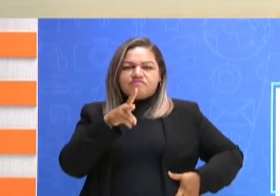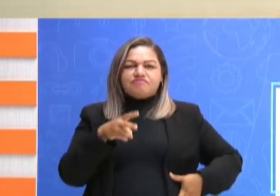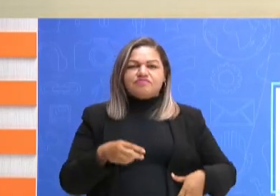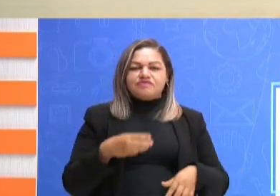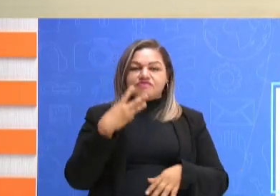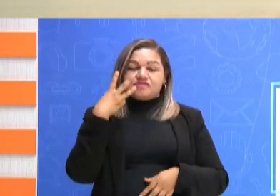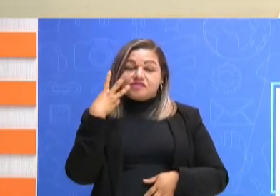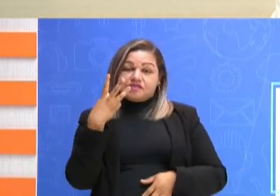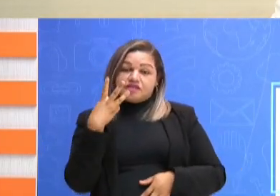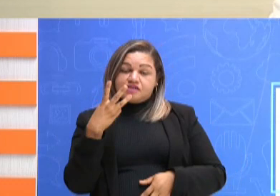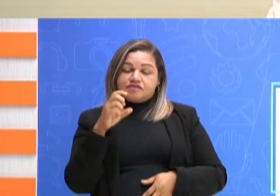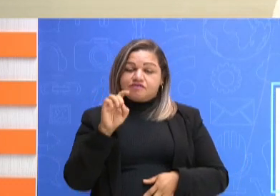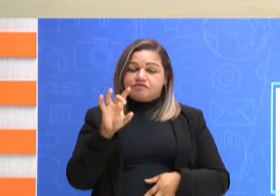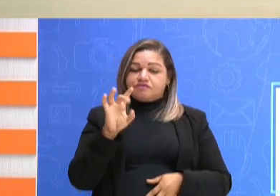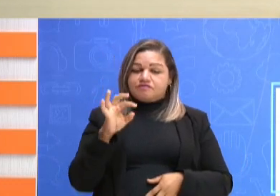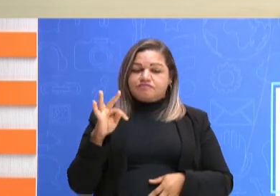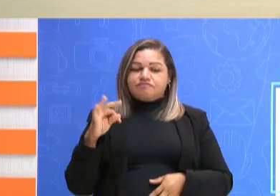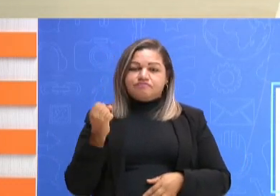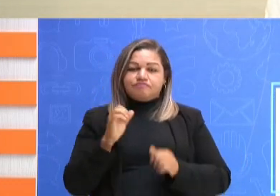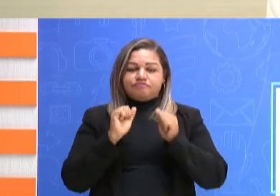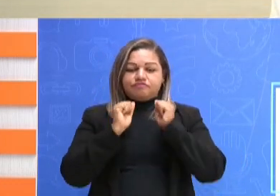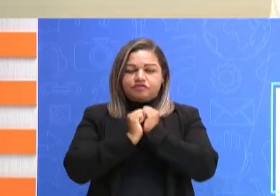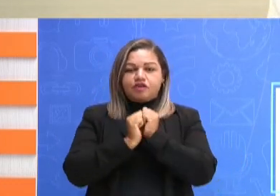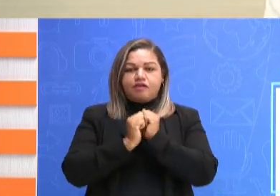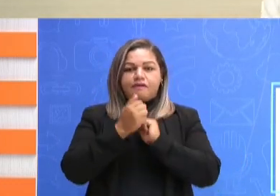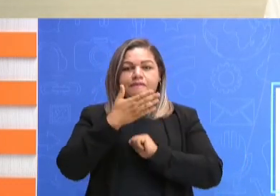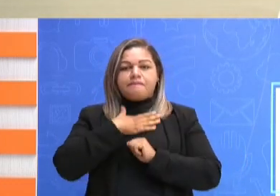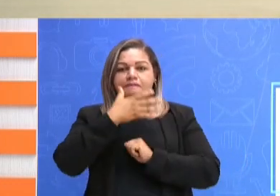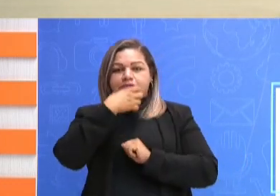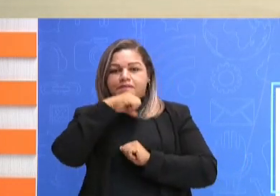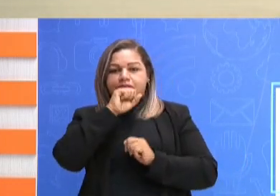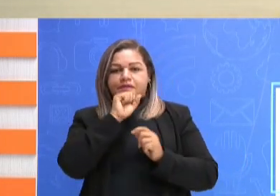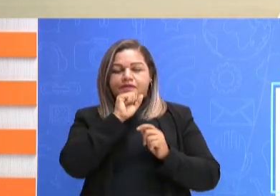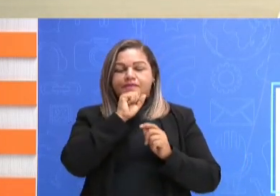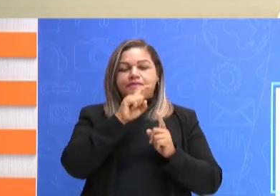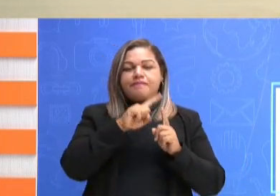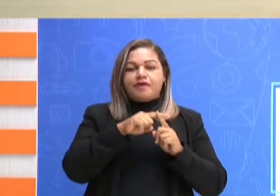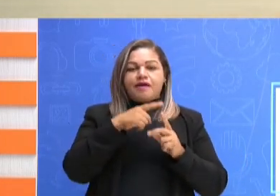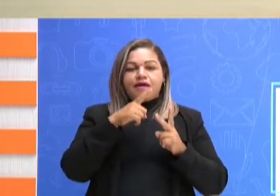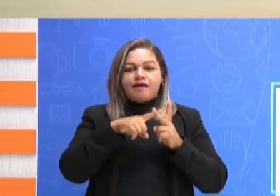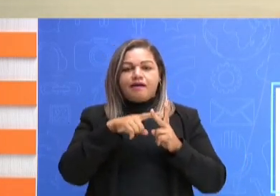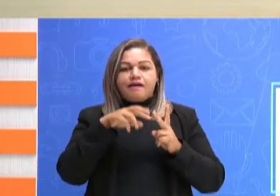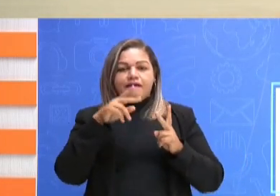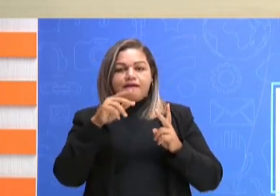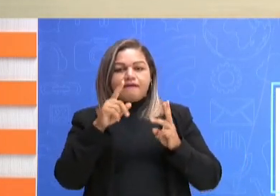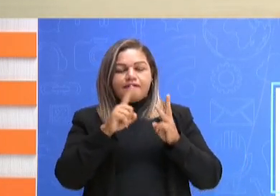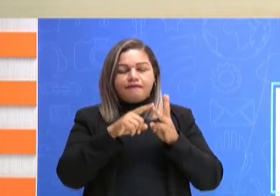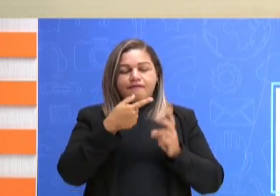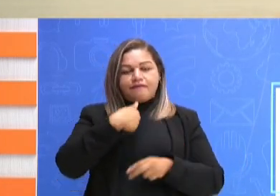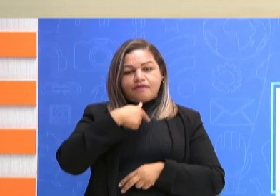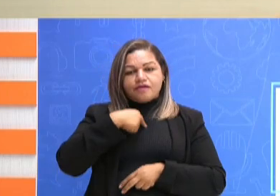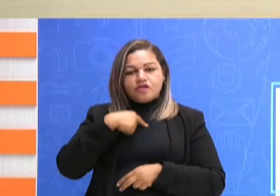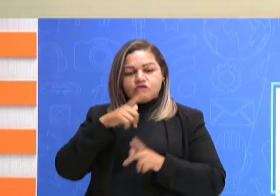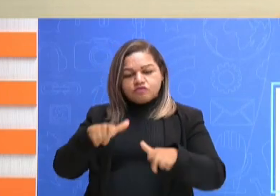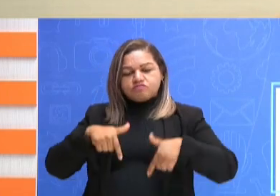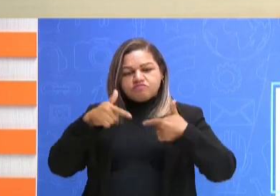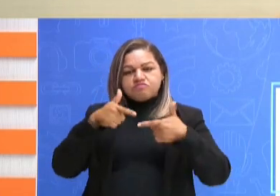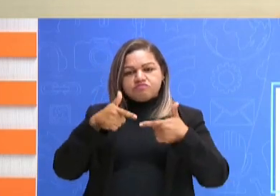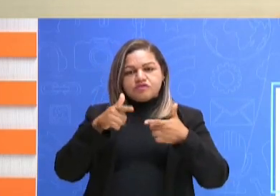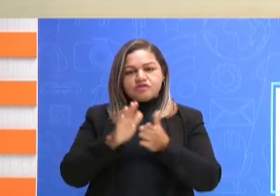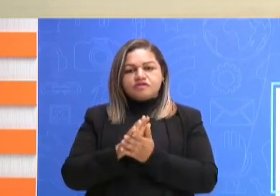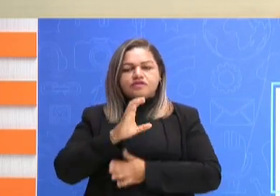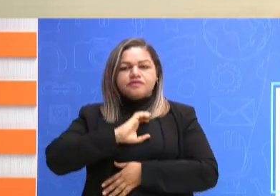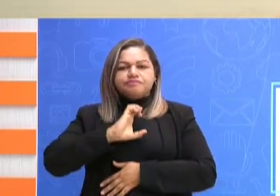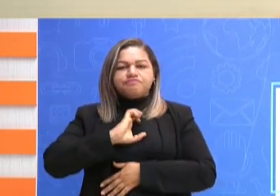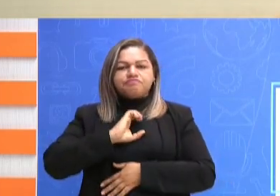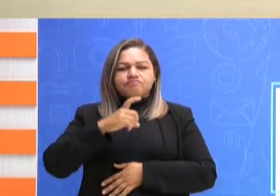sou três em um só. Meu pai, meu irmão e eu, lutando pela cidade de Caxias.